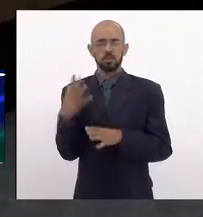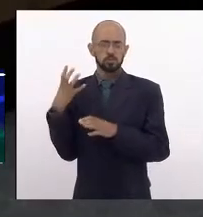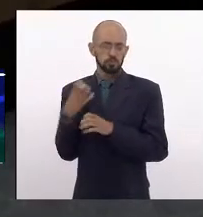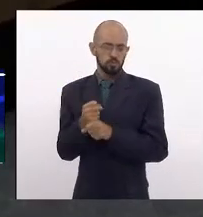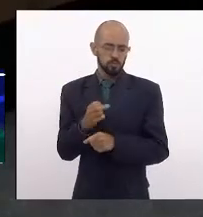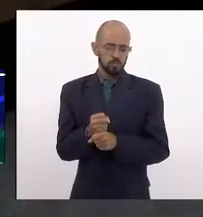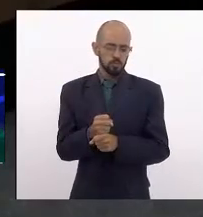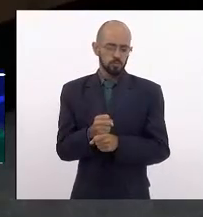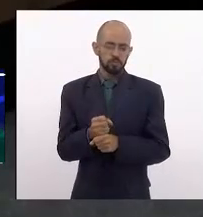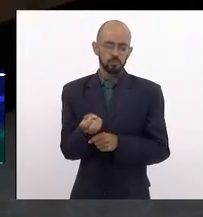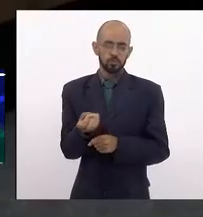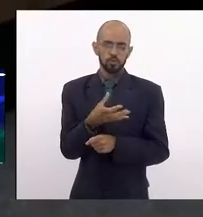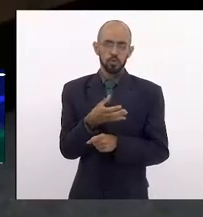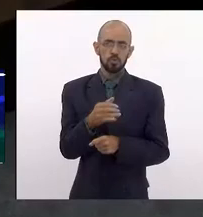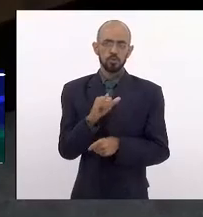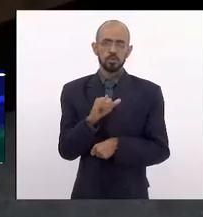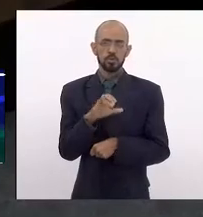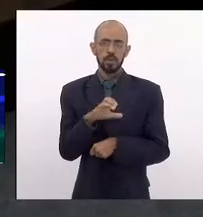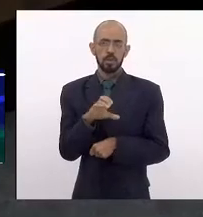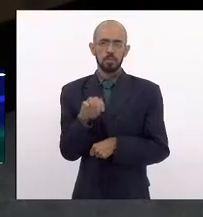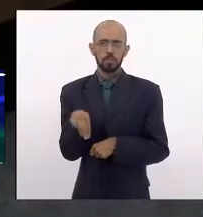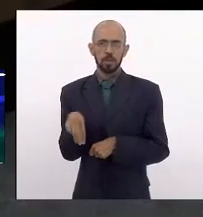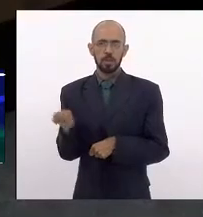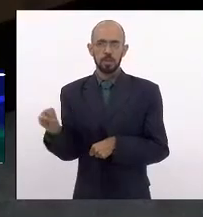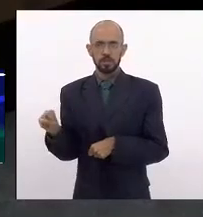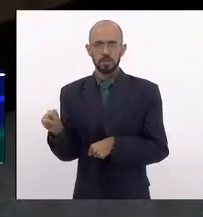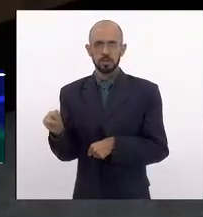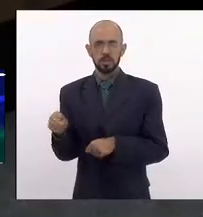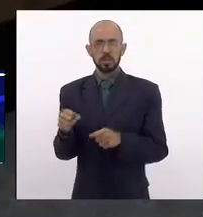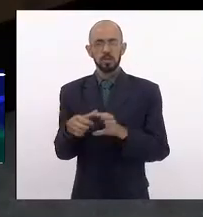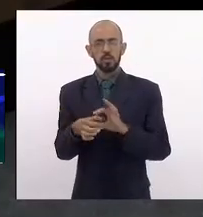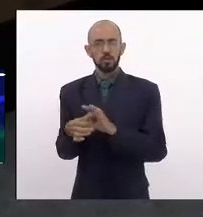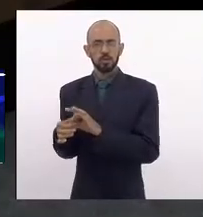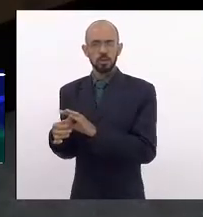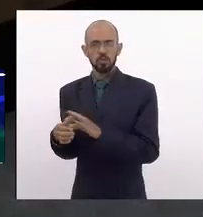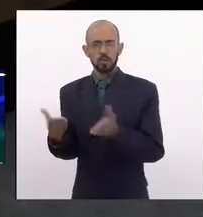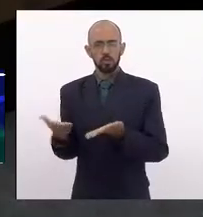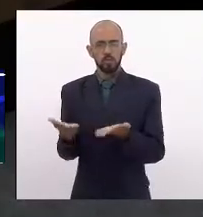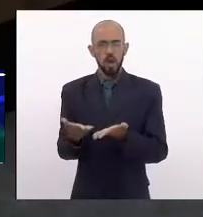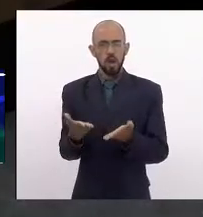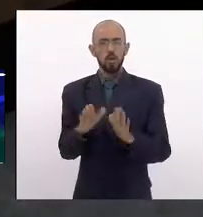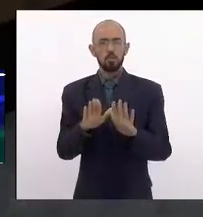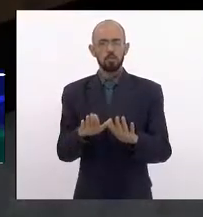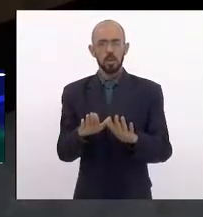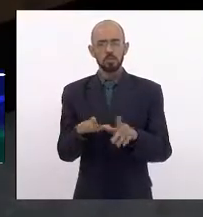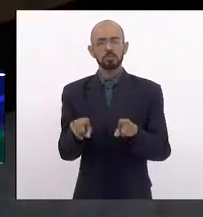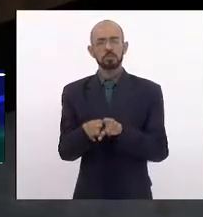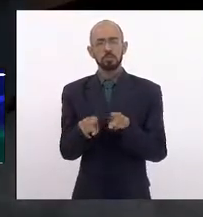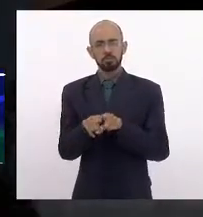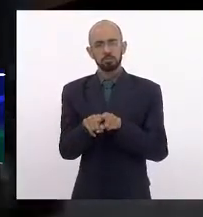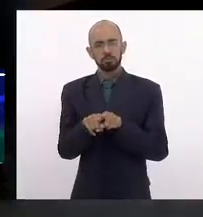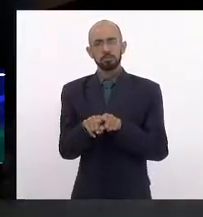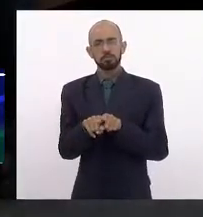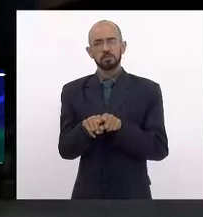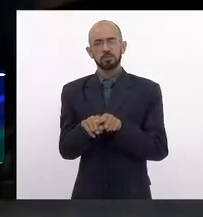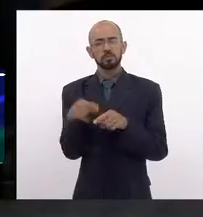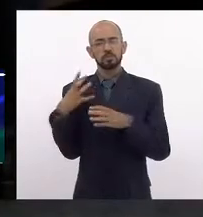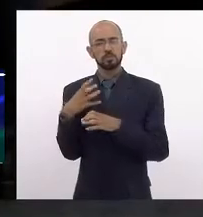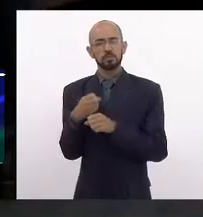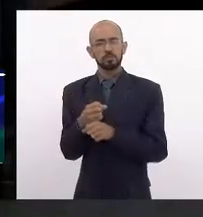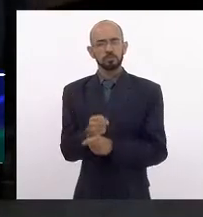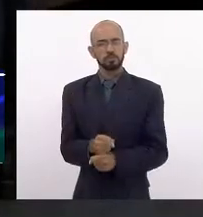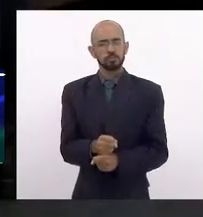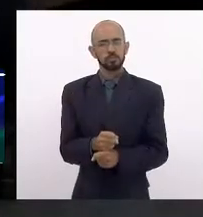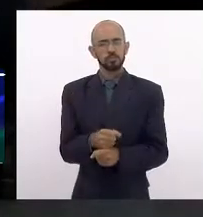o ICMS função dos parâmetros mais atuais mas também estimando o roi de